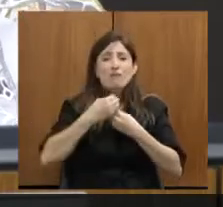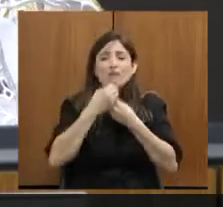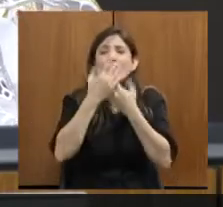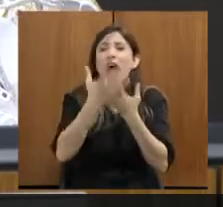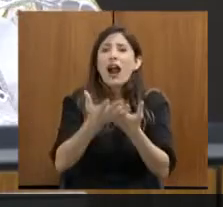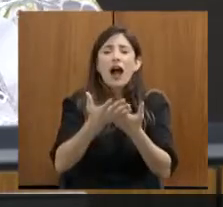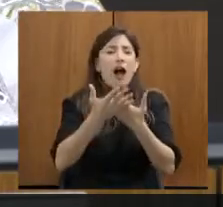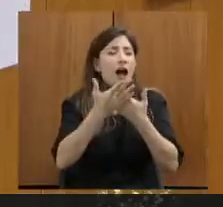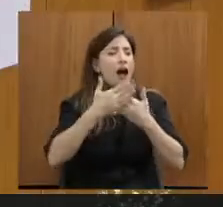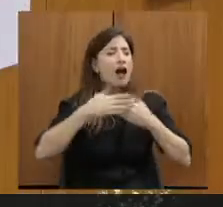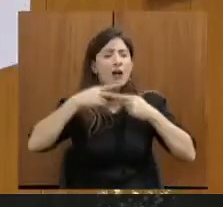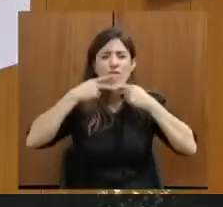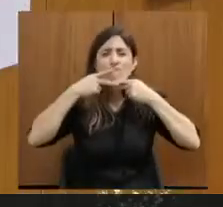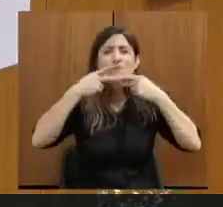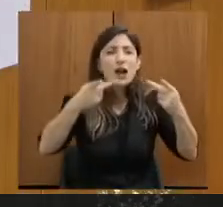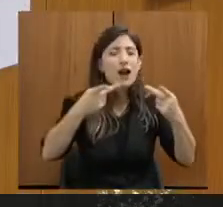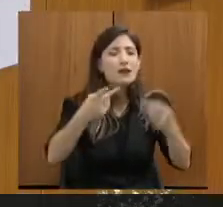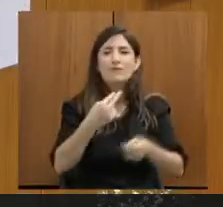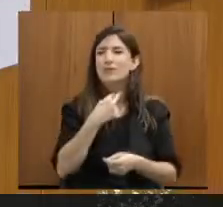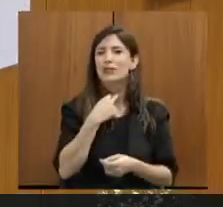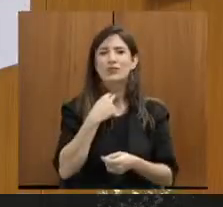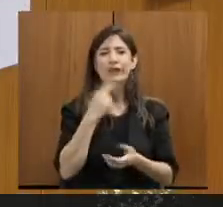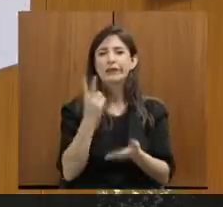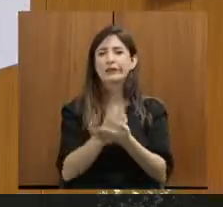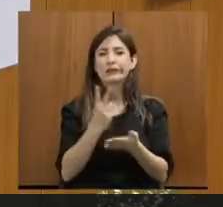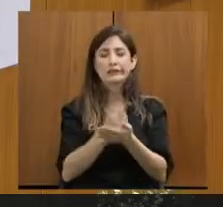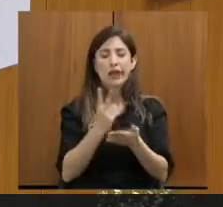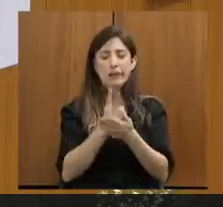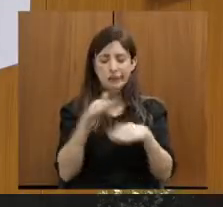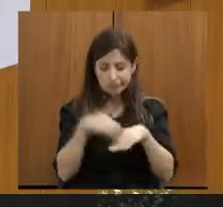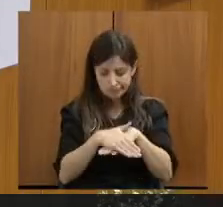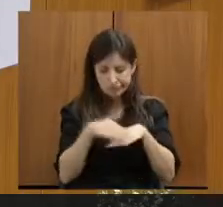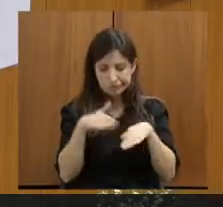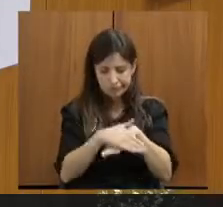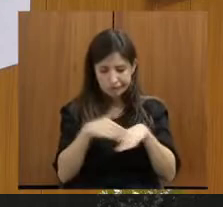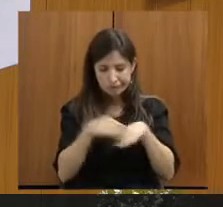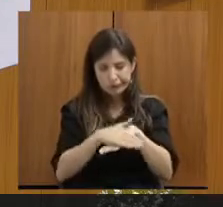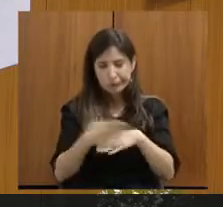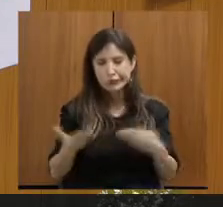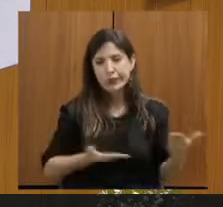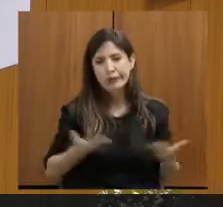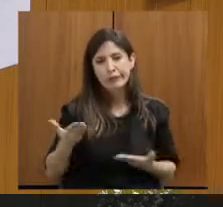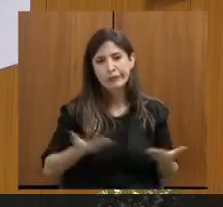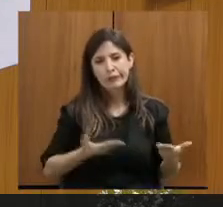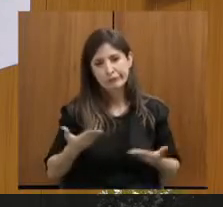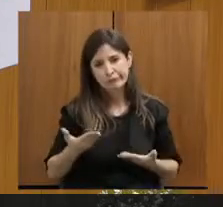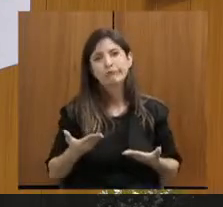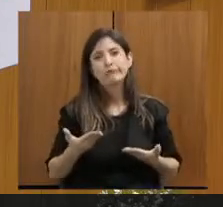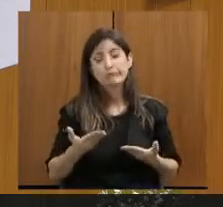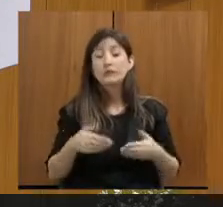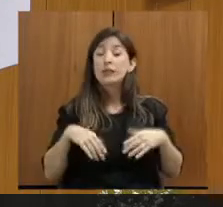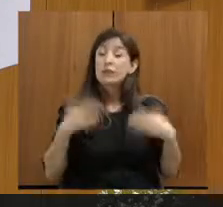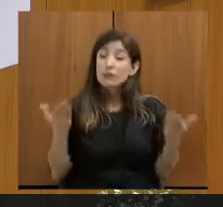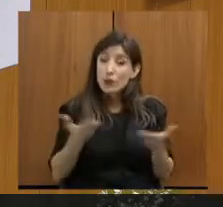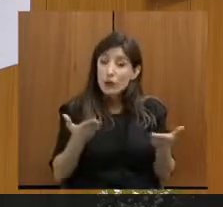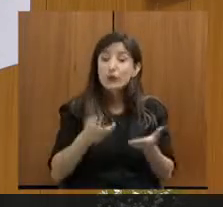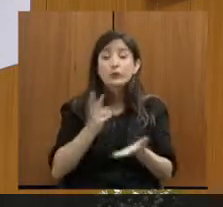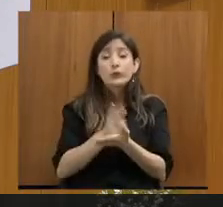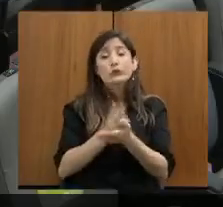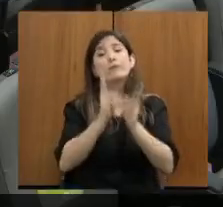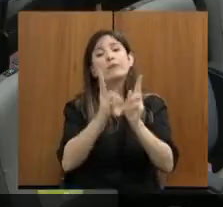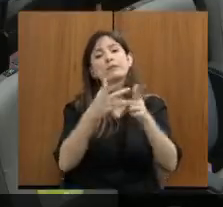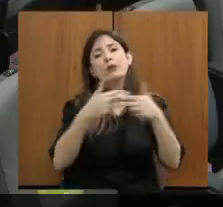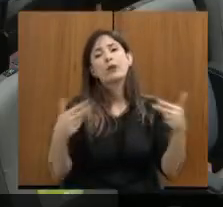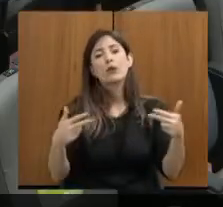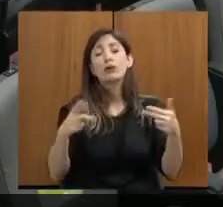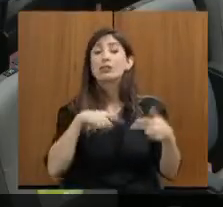o nego nunca pode falar e nós também continuamos a mesma coisa nós também não podemos falar as pessoas vão